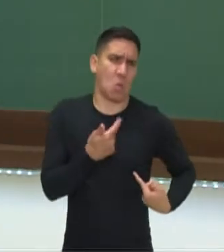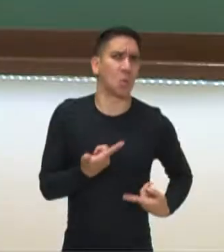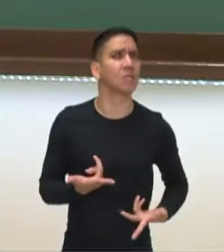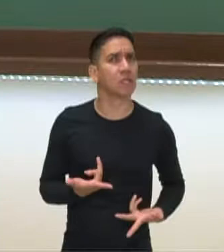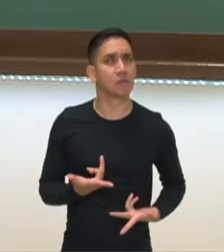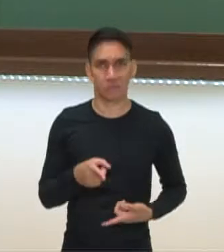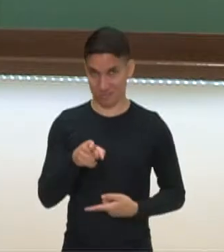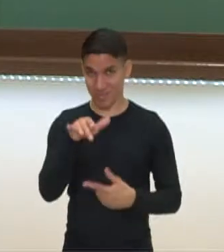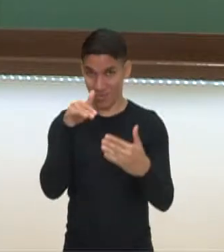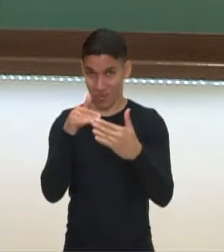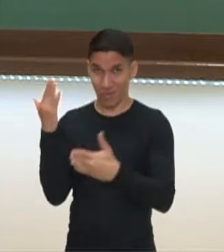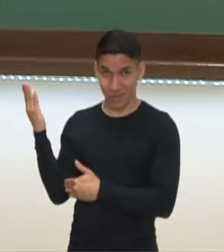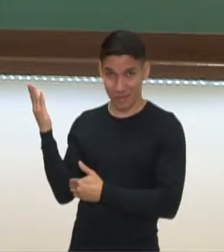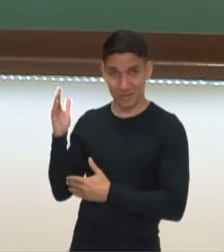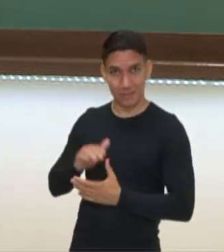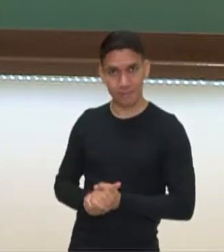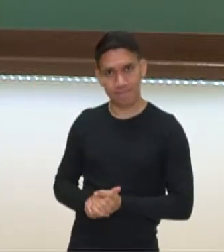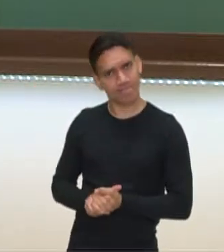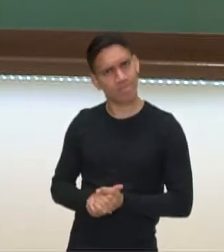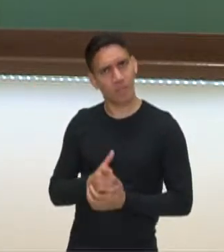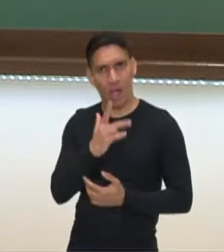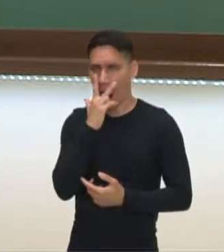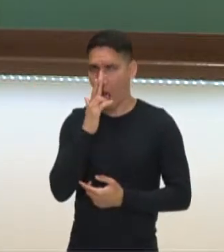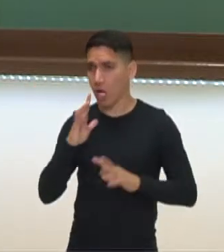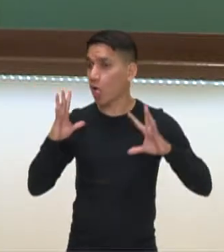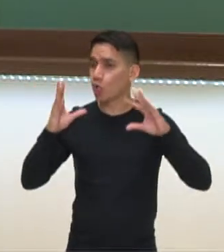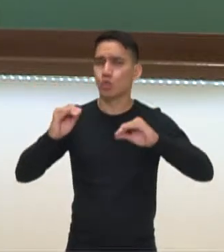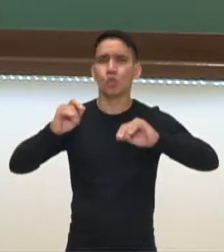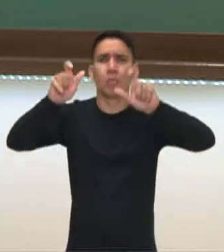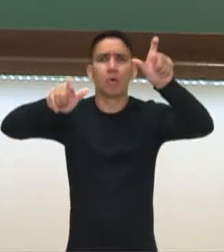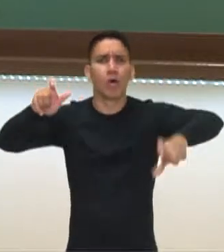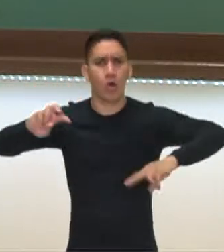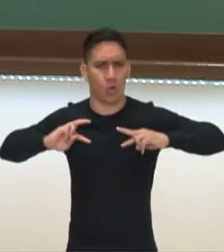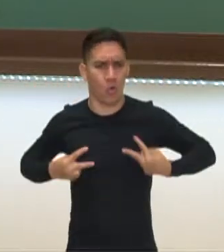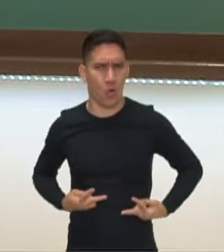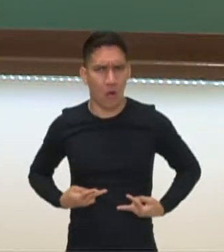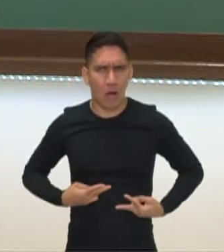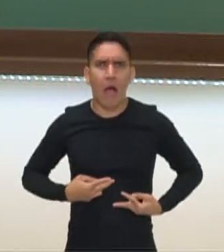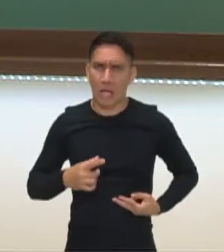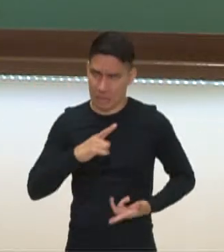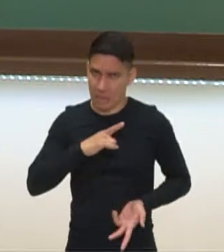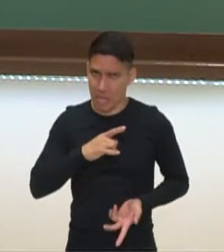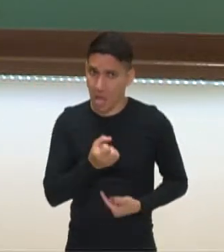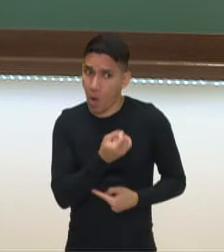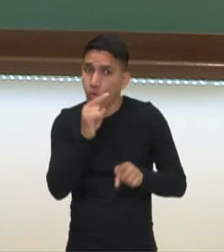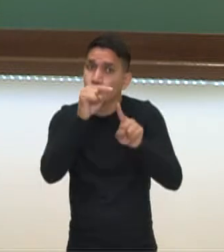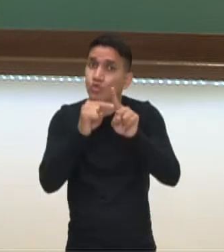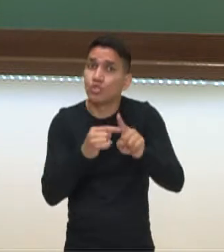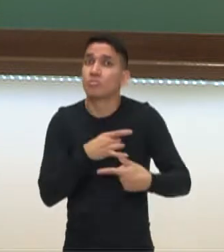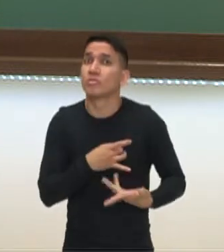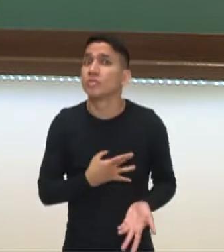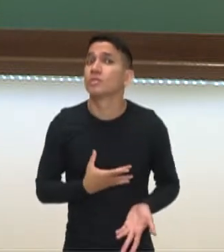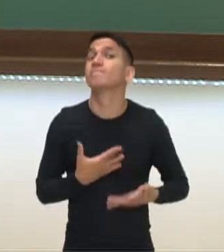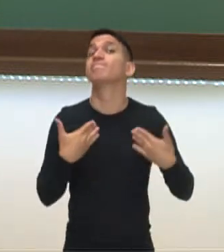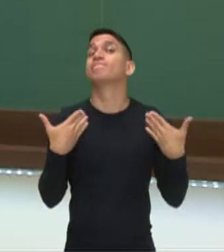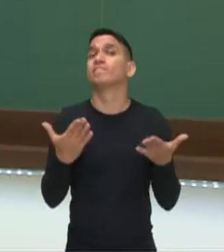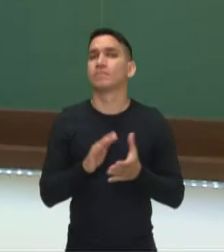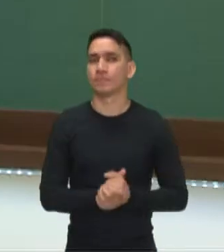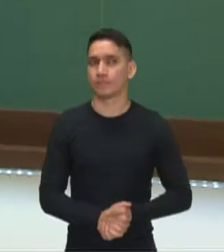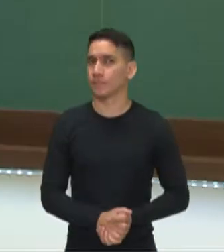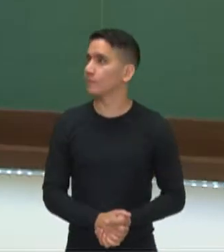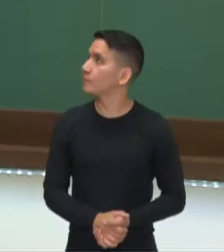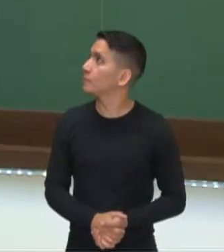aí, você concorda com ela? Você acha que todo ser humano tem algum tipo de medo? E aí, do you